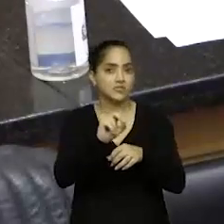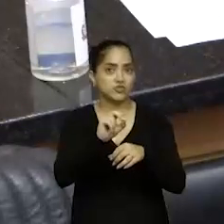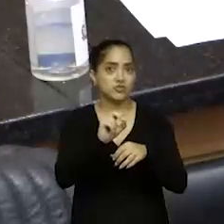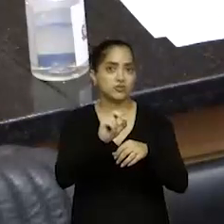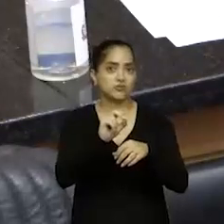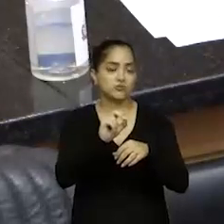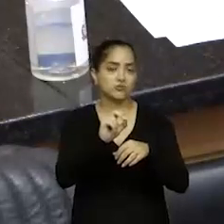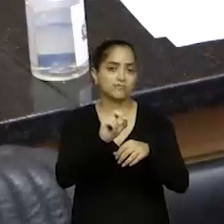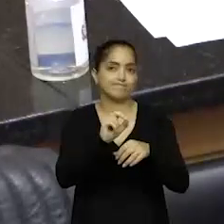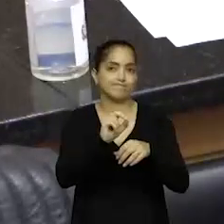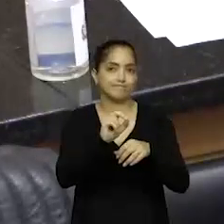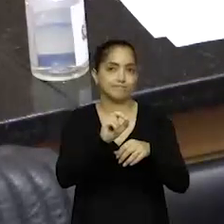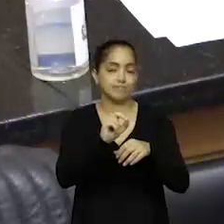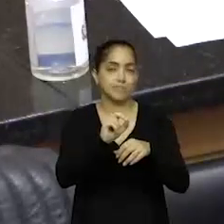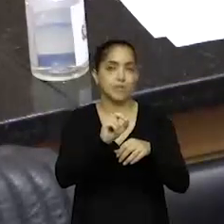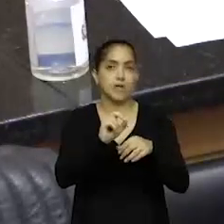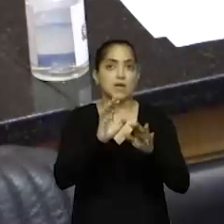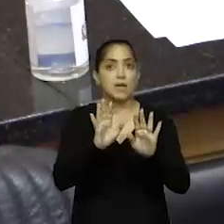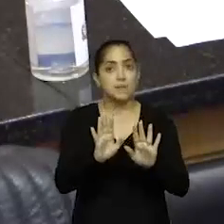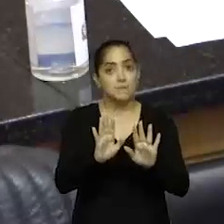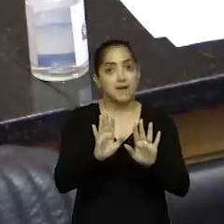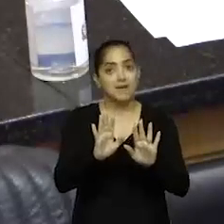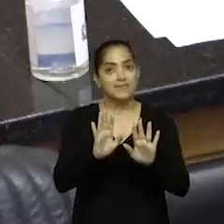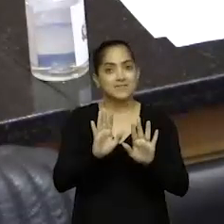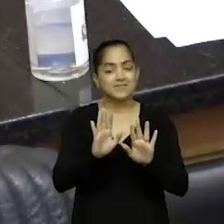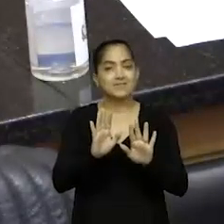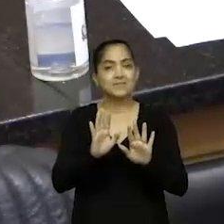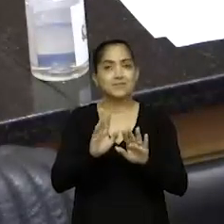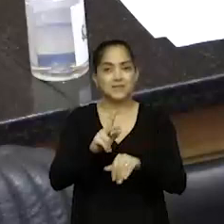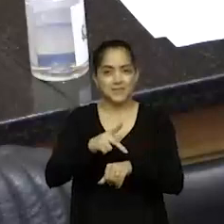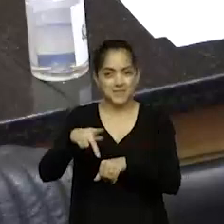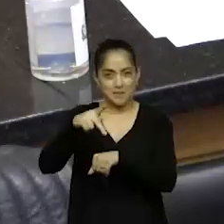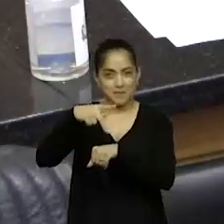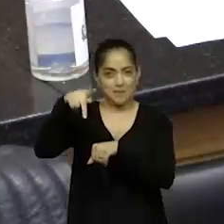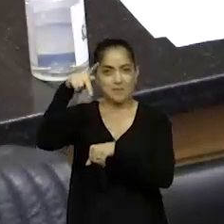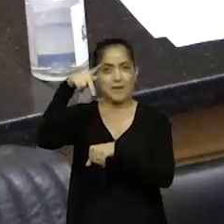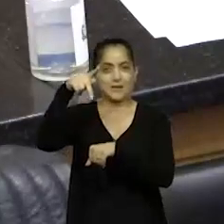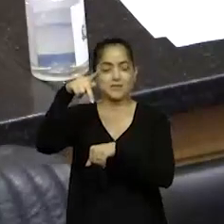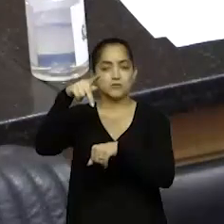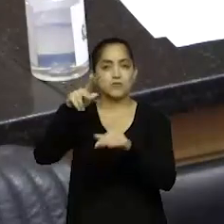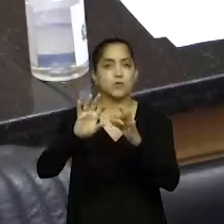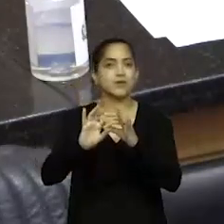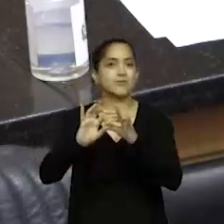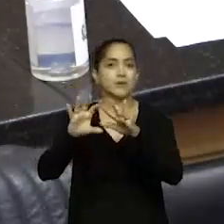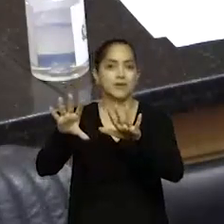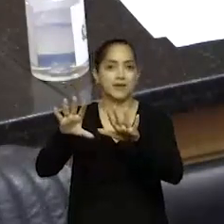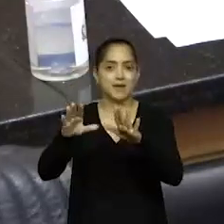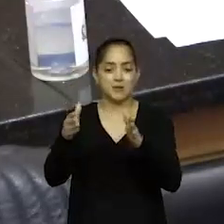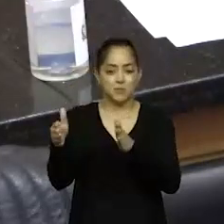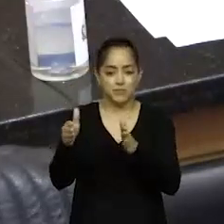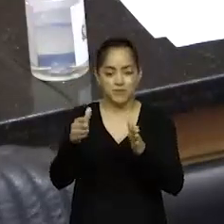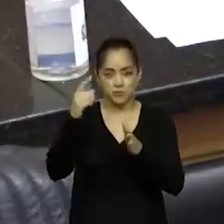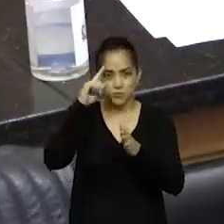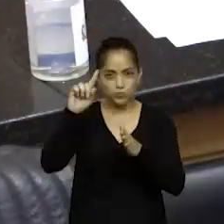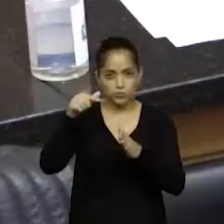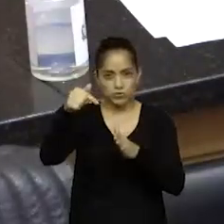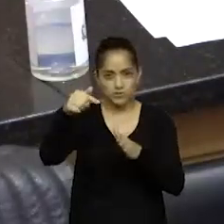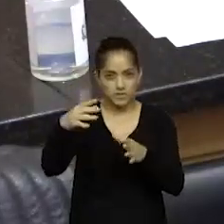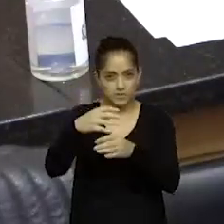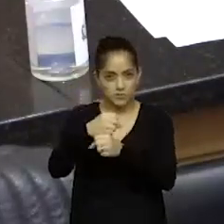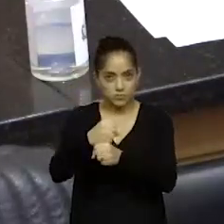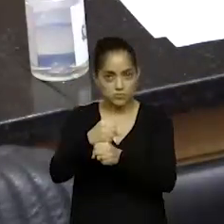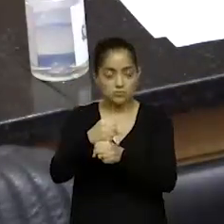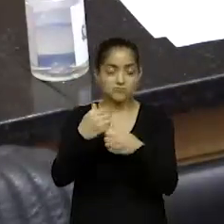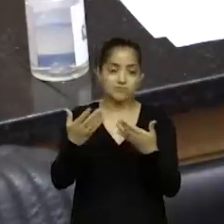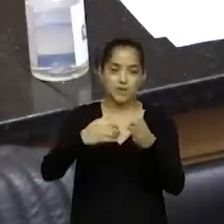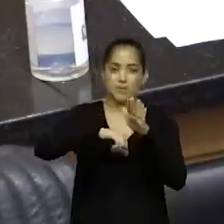E na Páscoa, ele recebeu a saidinha. de 7 dias. É tudo para